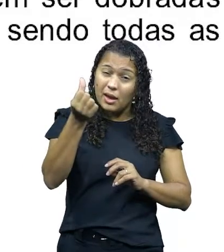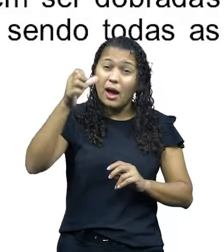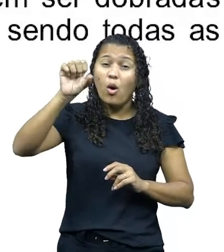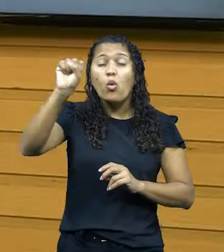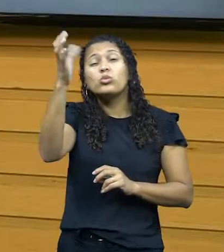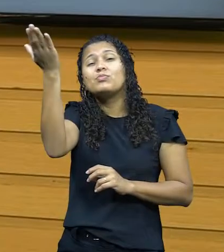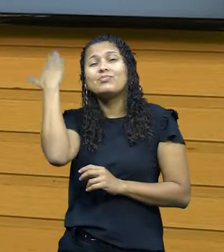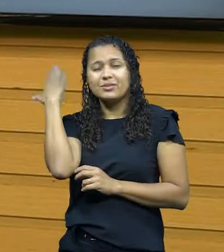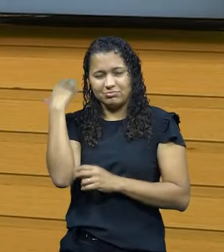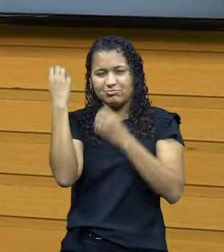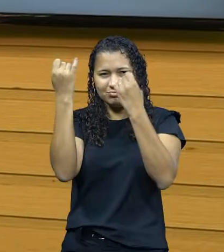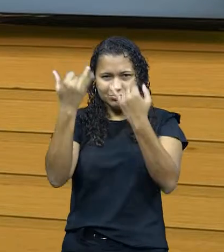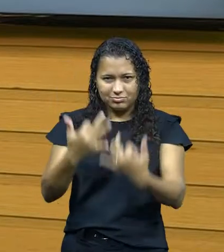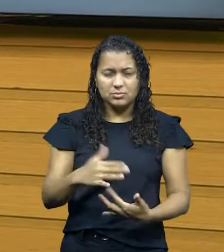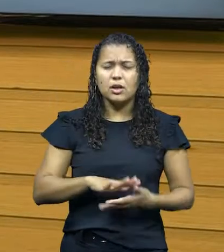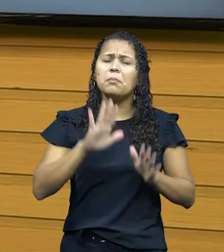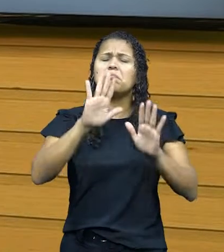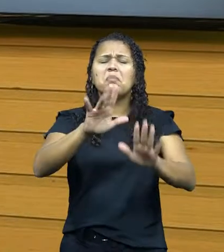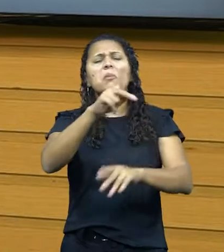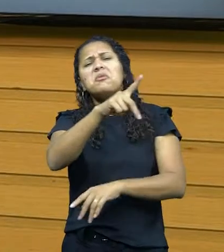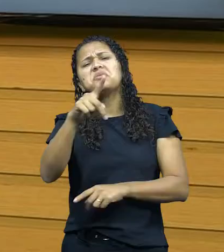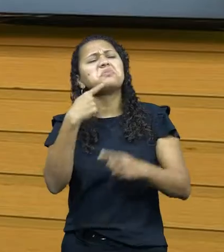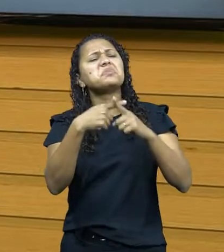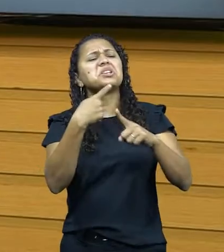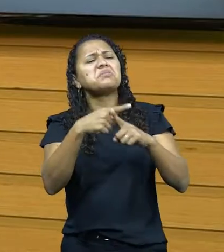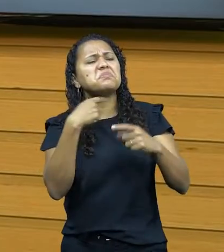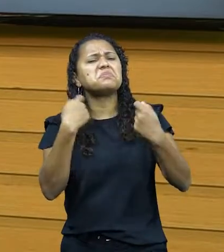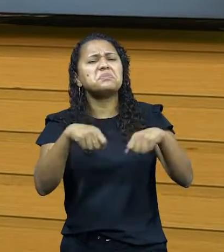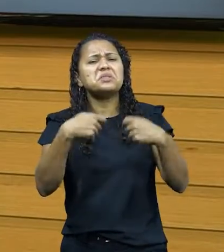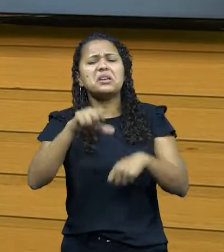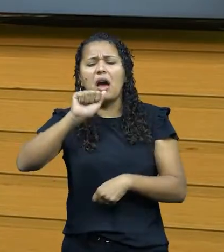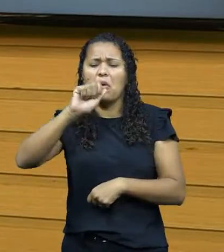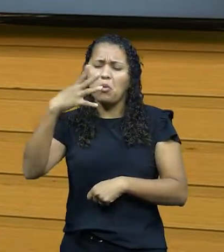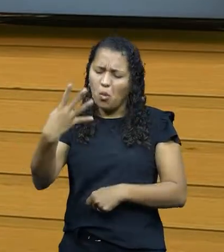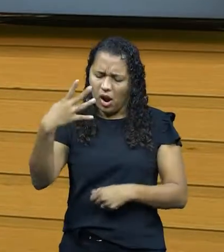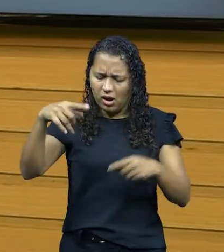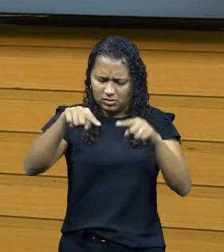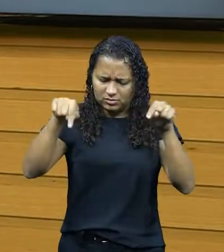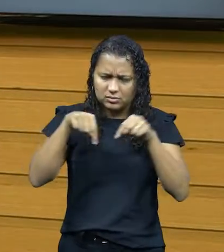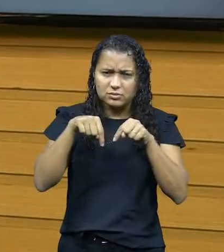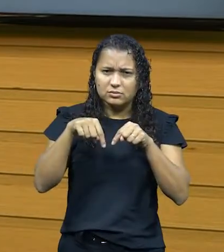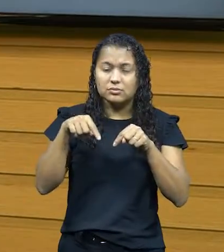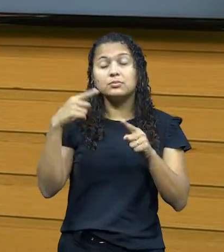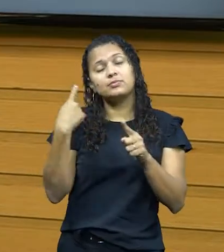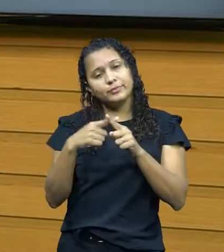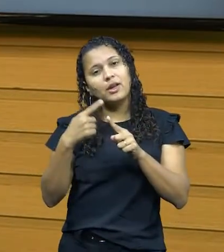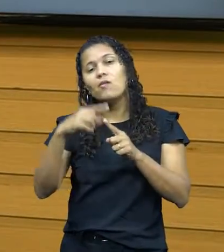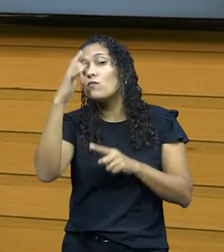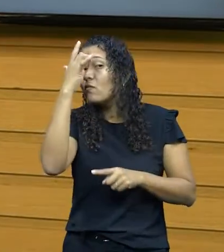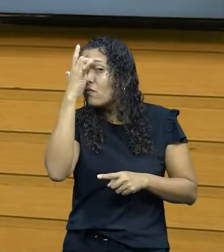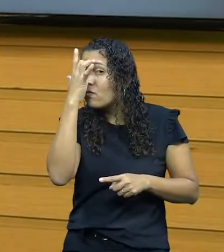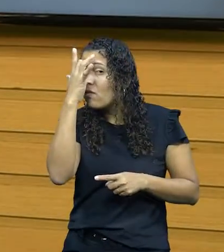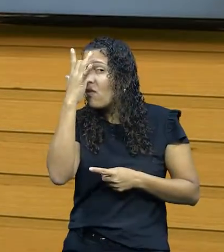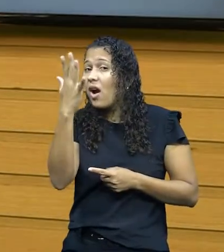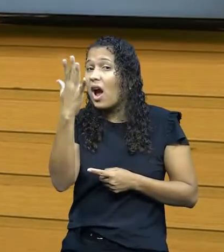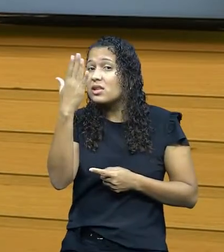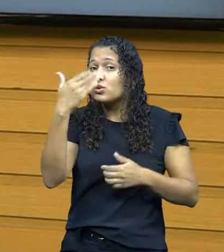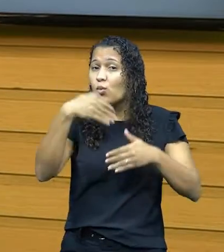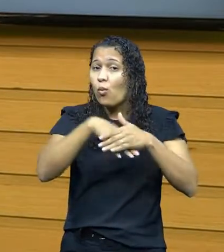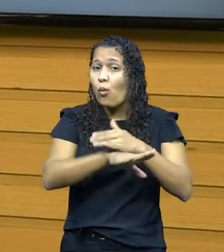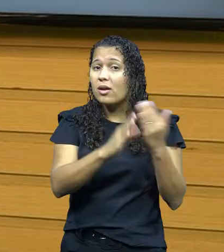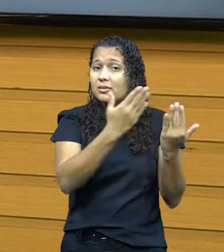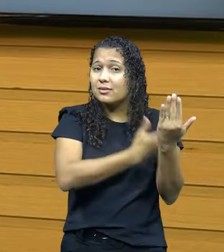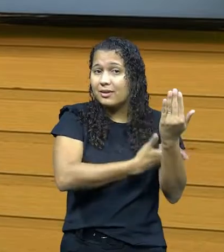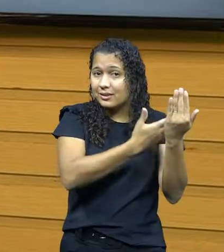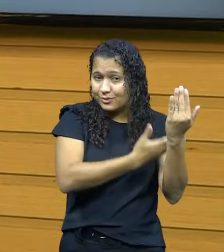anteriores. Professora, mas por que tem que finalizar no A4? Porque facilita o nosso